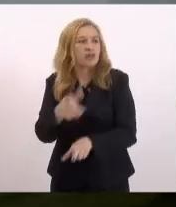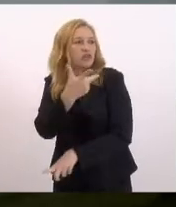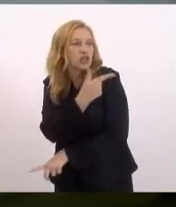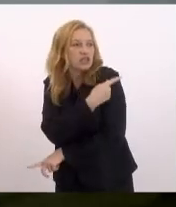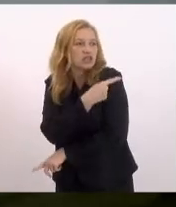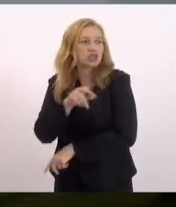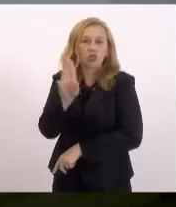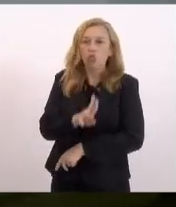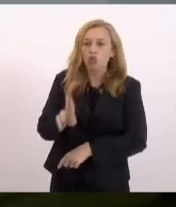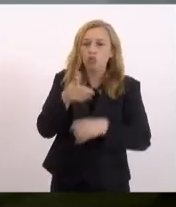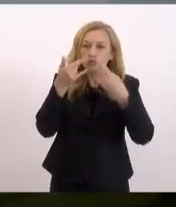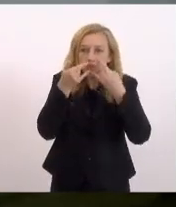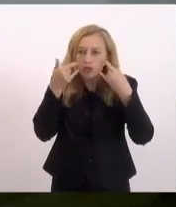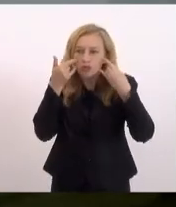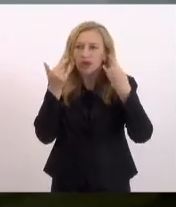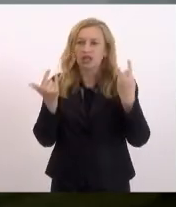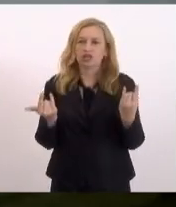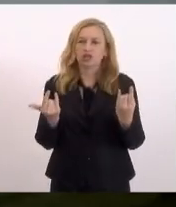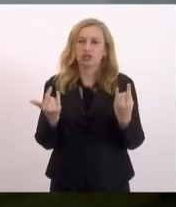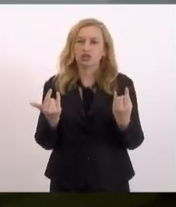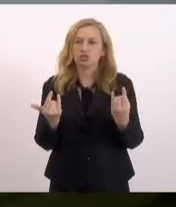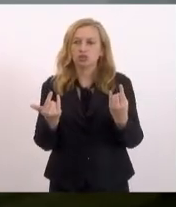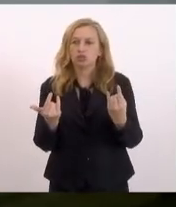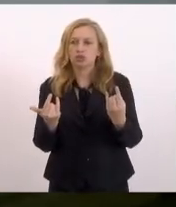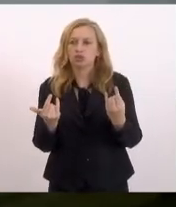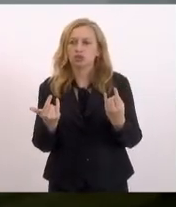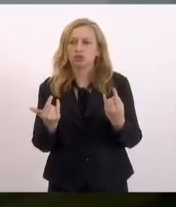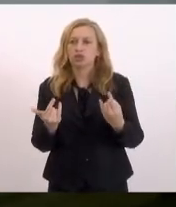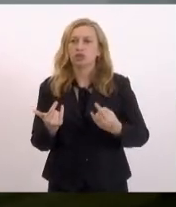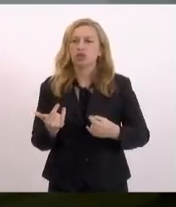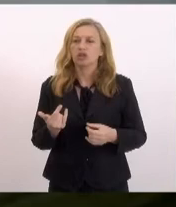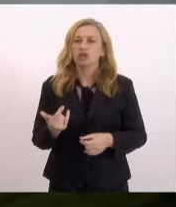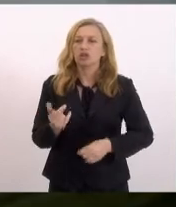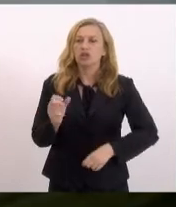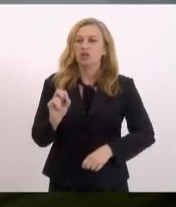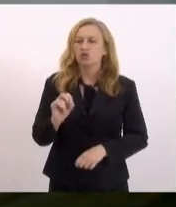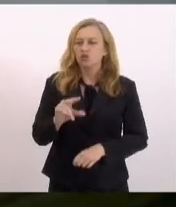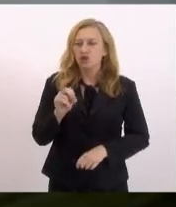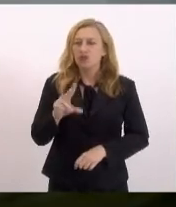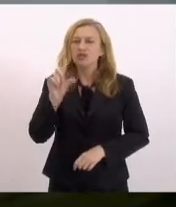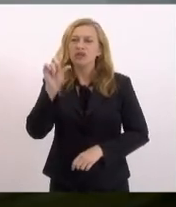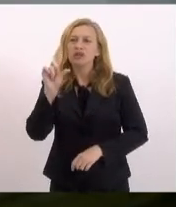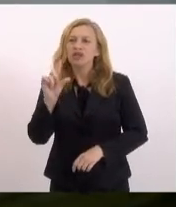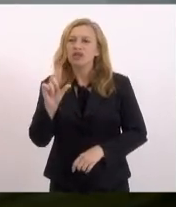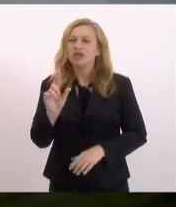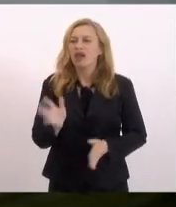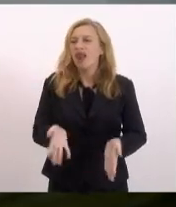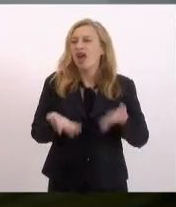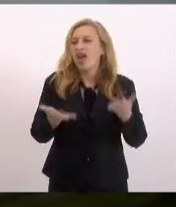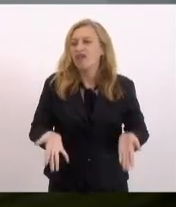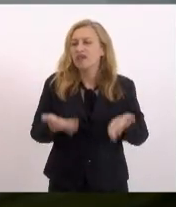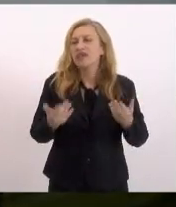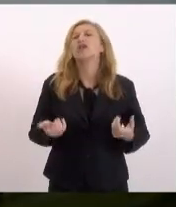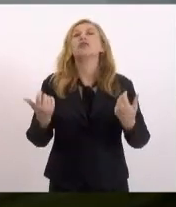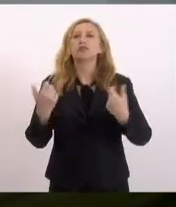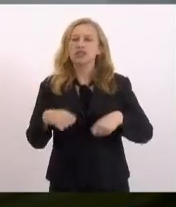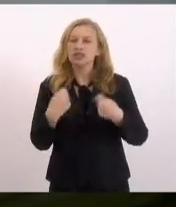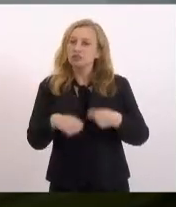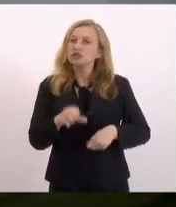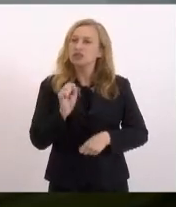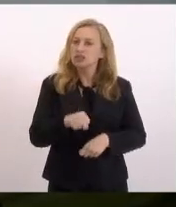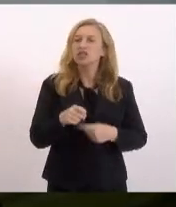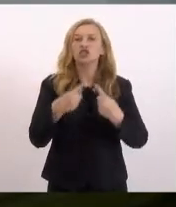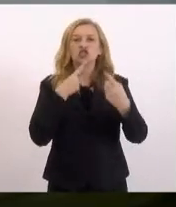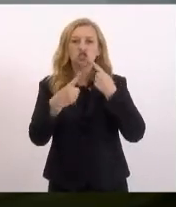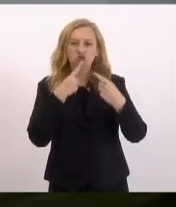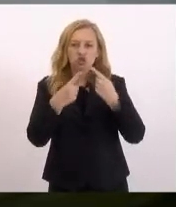uso da máscara, a potência do vírus hoje, ela é bem mais branda. Então, precisamos, sim, discutir, fazer uma